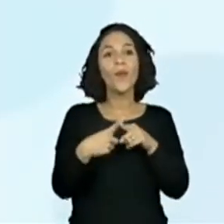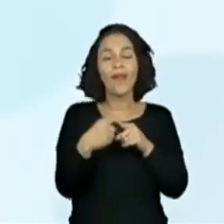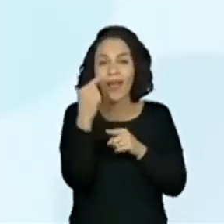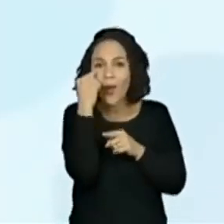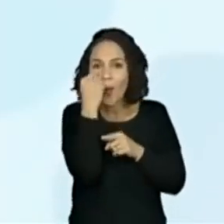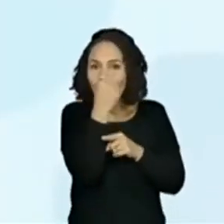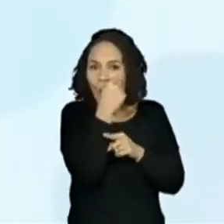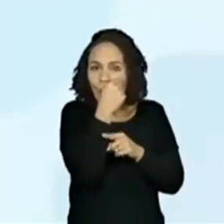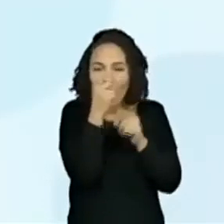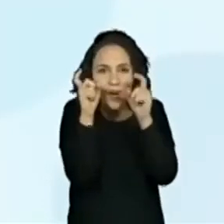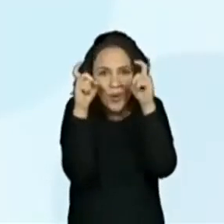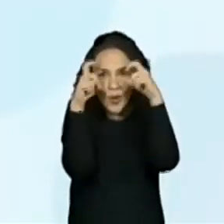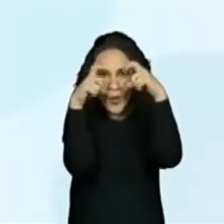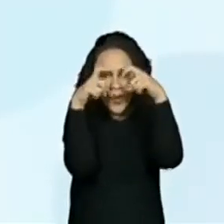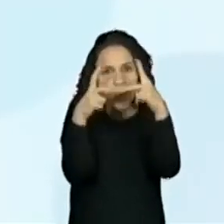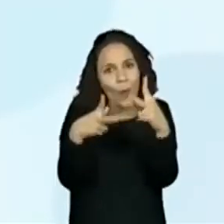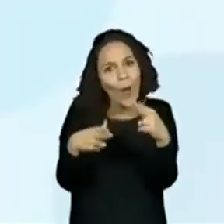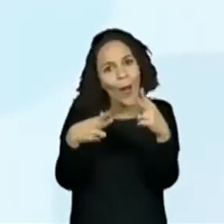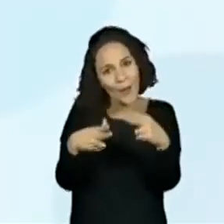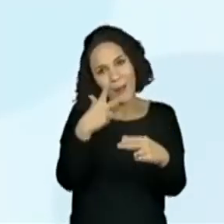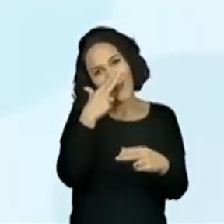Borboleta